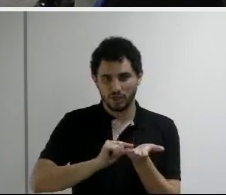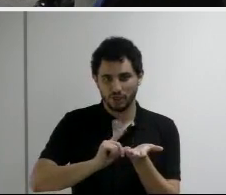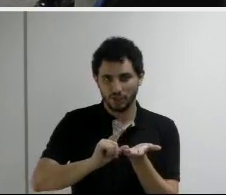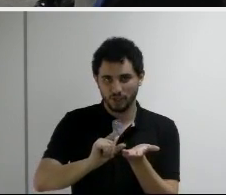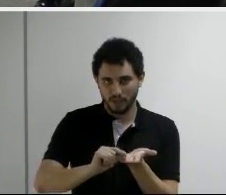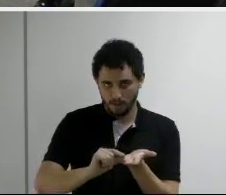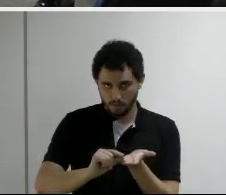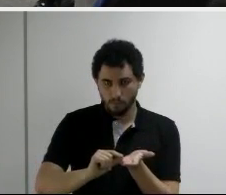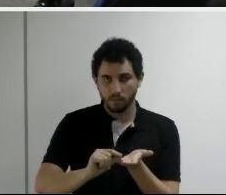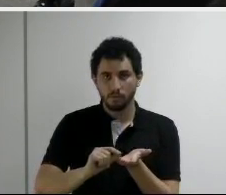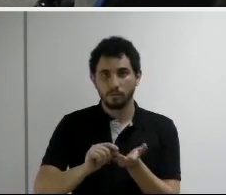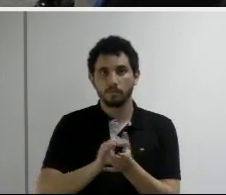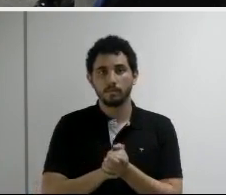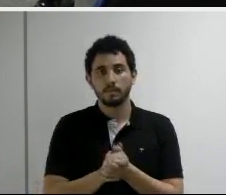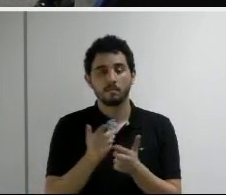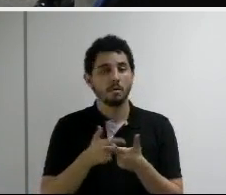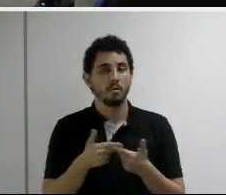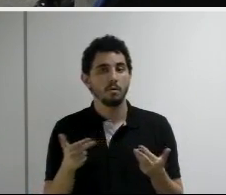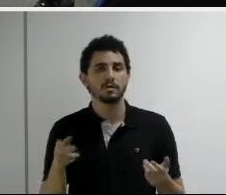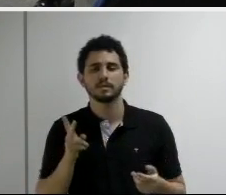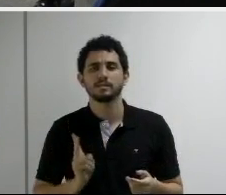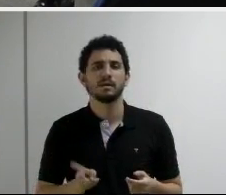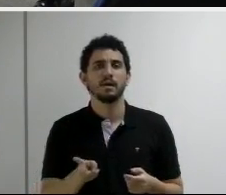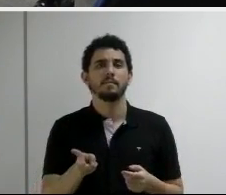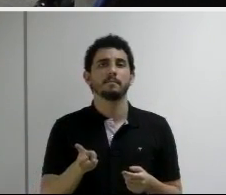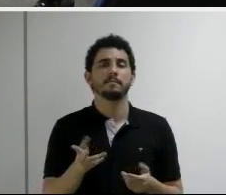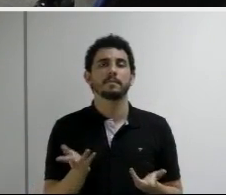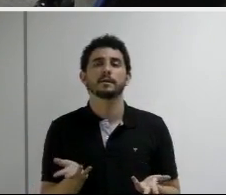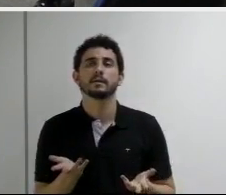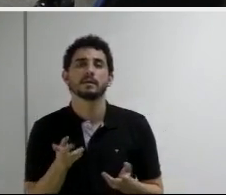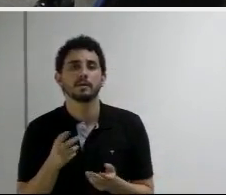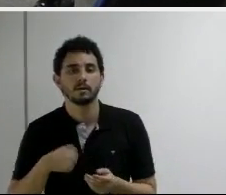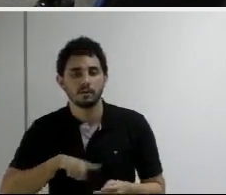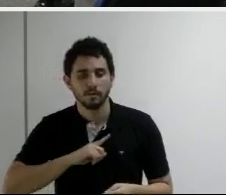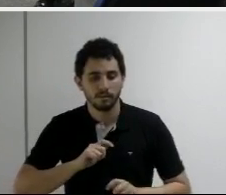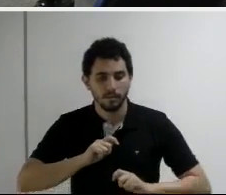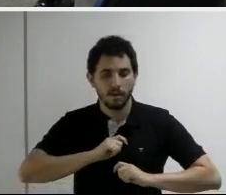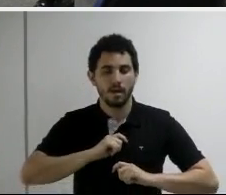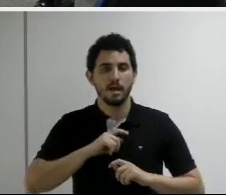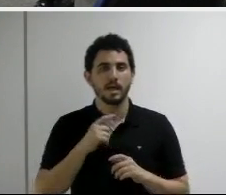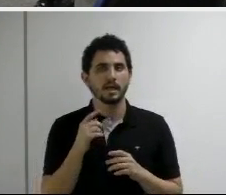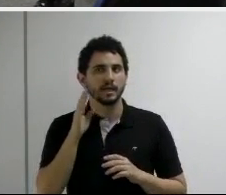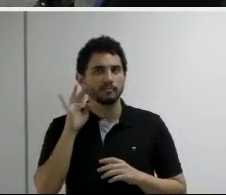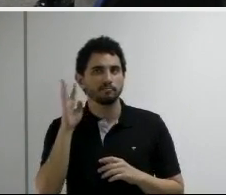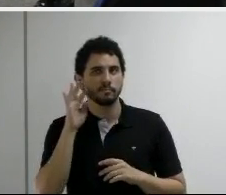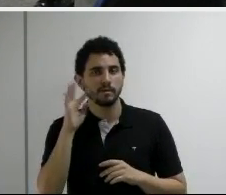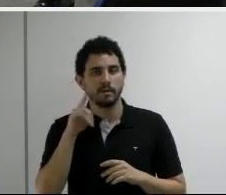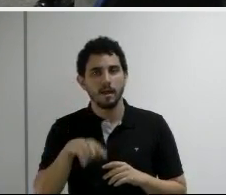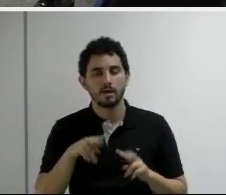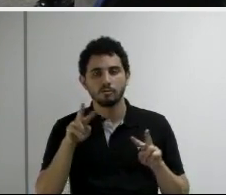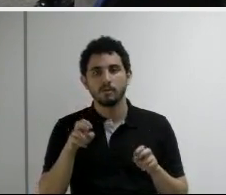dita, algo que sempre nos causa algum questionamento é a questão